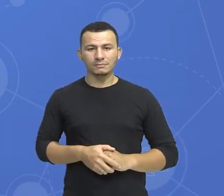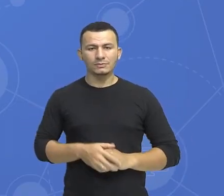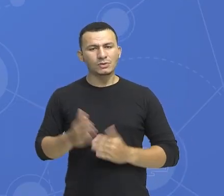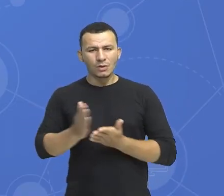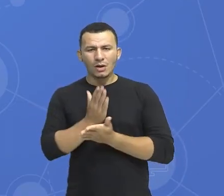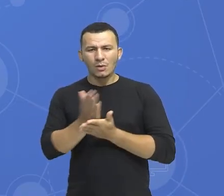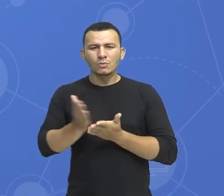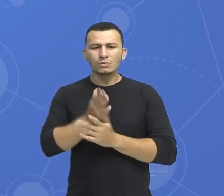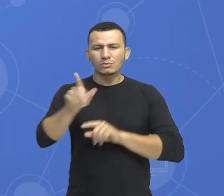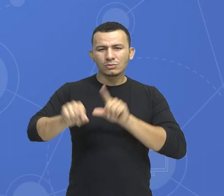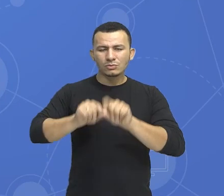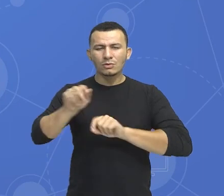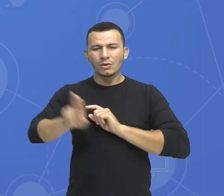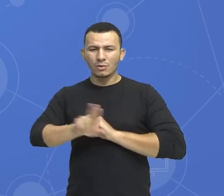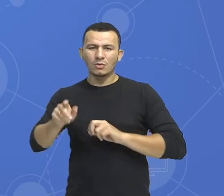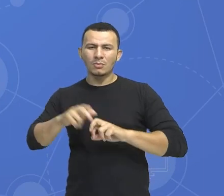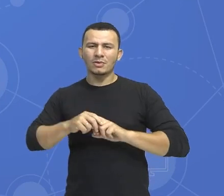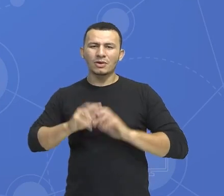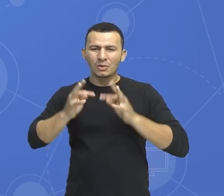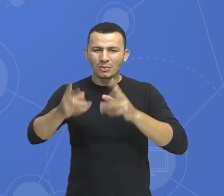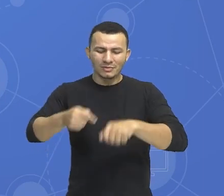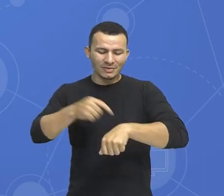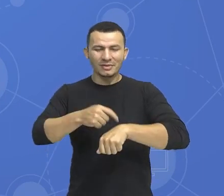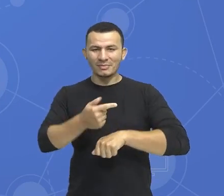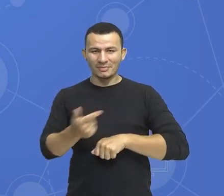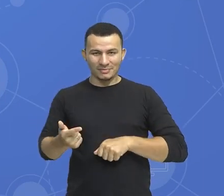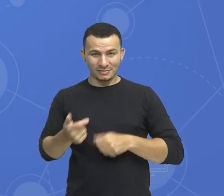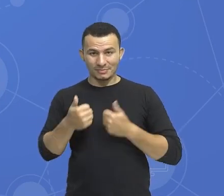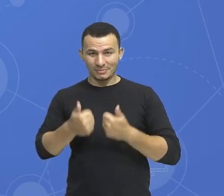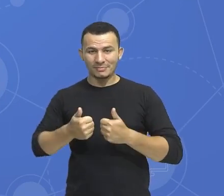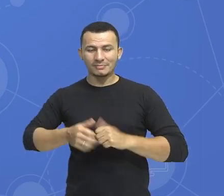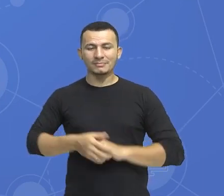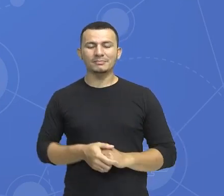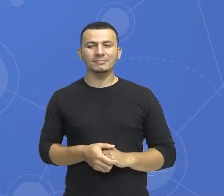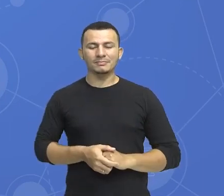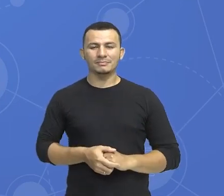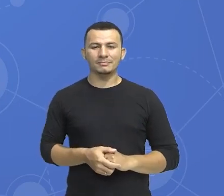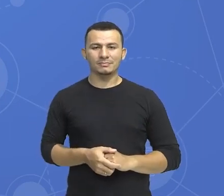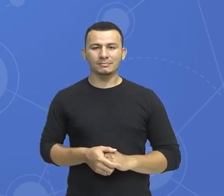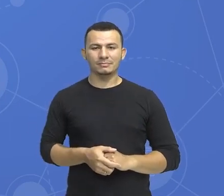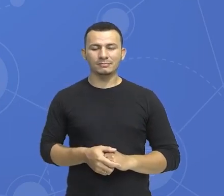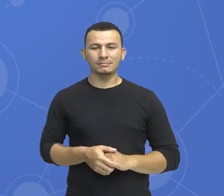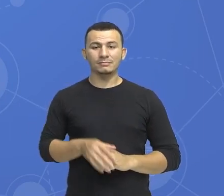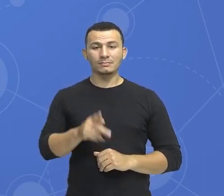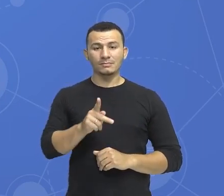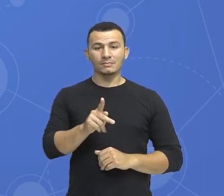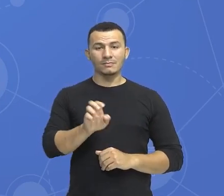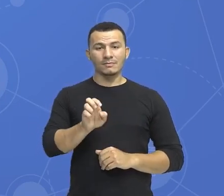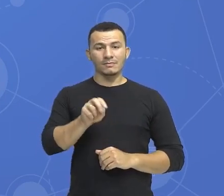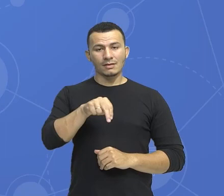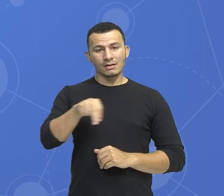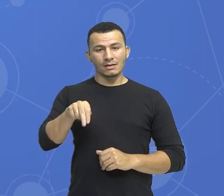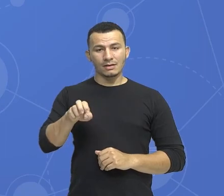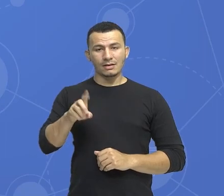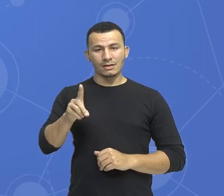alguns, tá bom? Não vai dar tempo de ler de todos não, tá, pessoal? Então, vamos ver aqui. O Kennedy